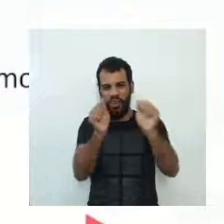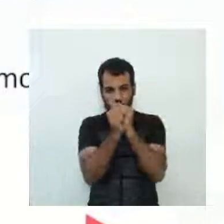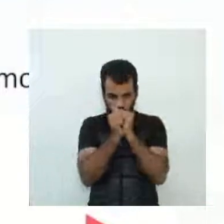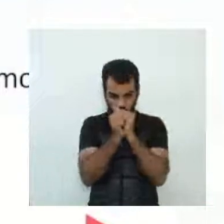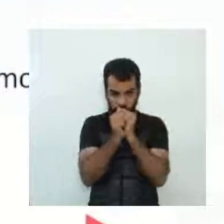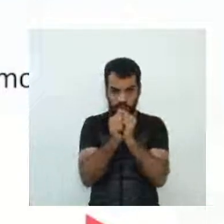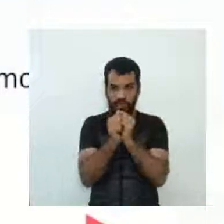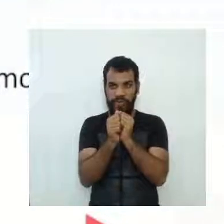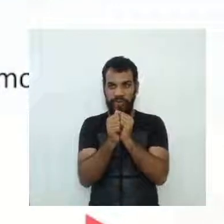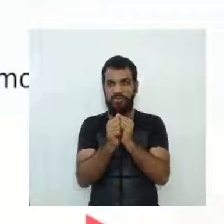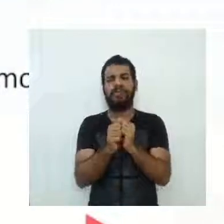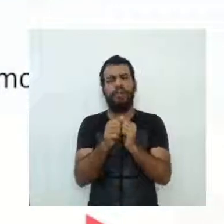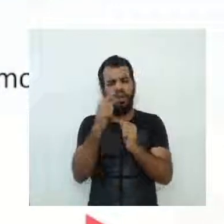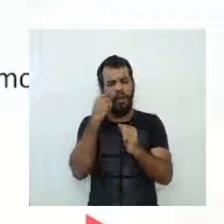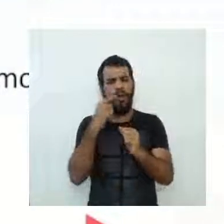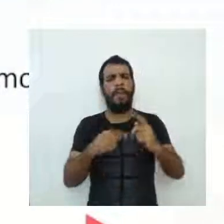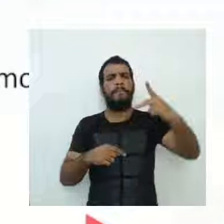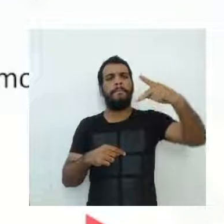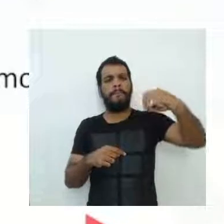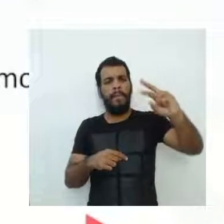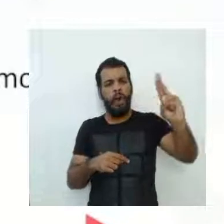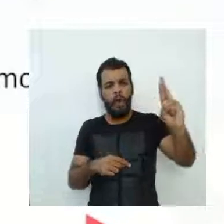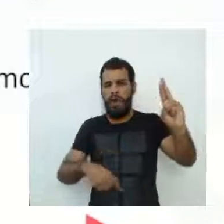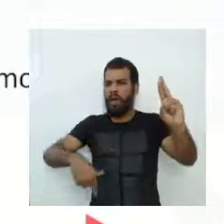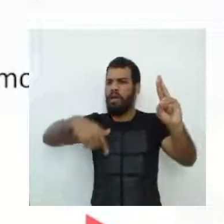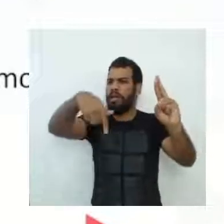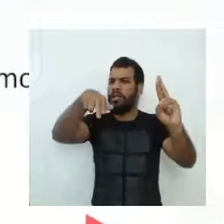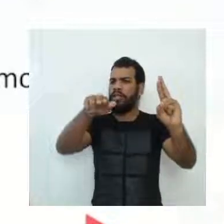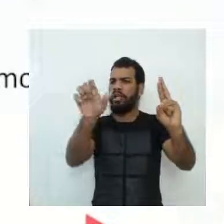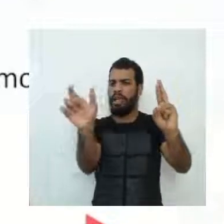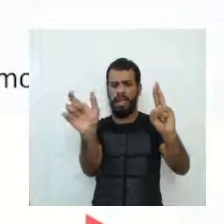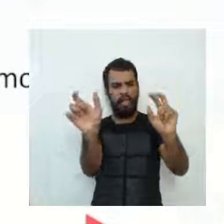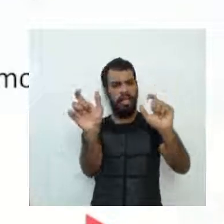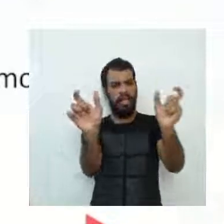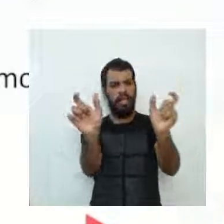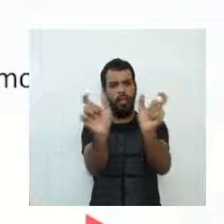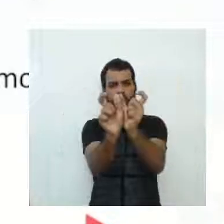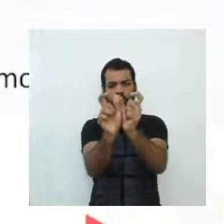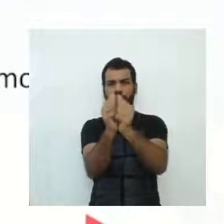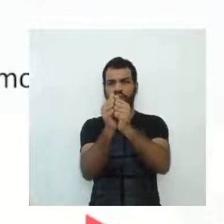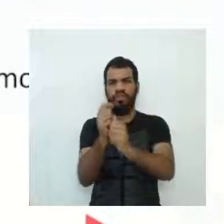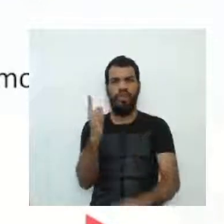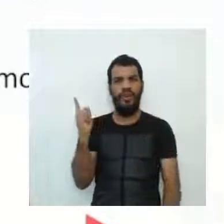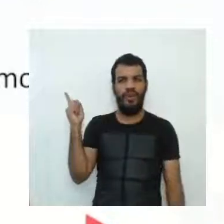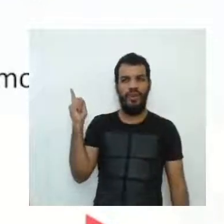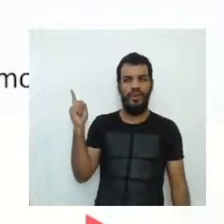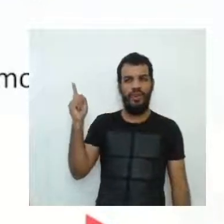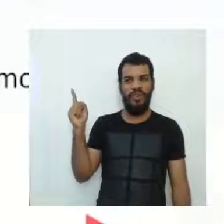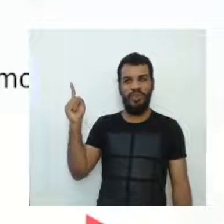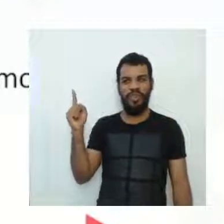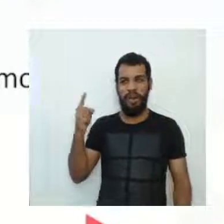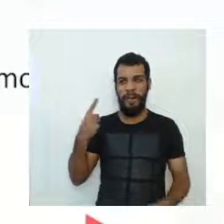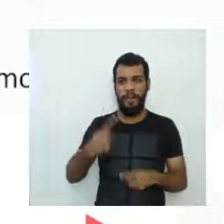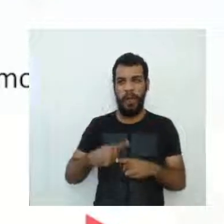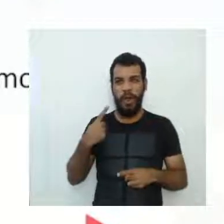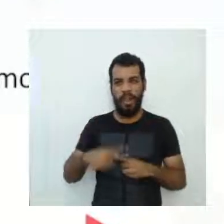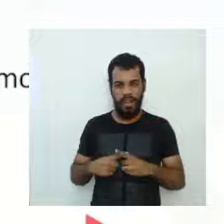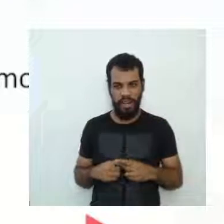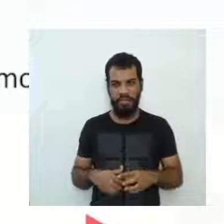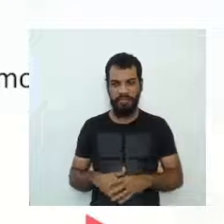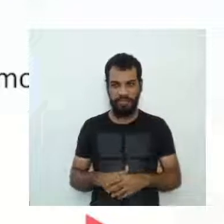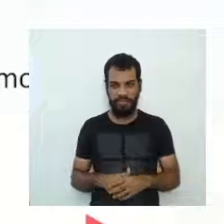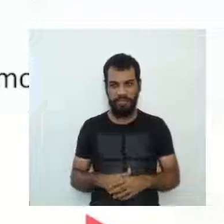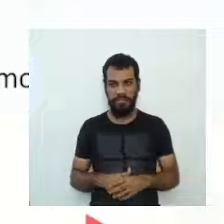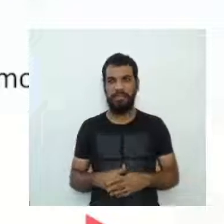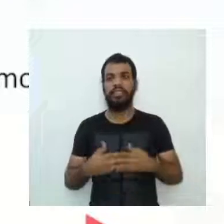uma explicação ou quando a gente estiver dando respostas para aquelas perguntas que foram formuladas com